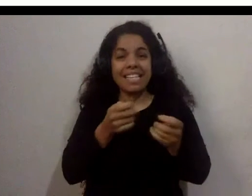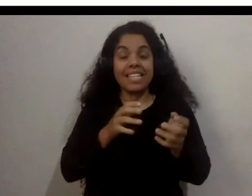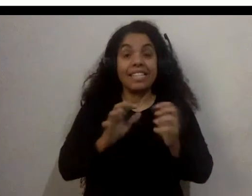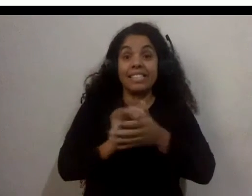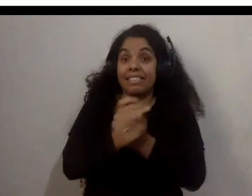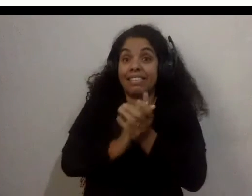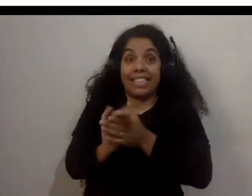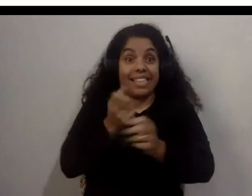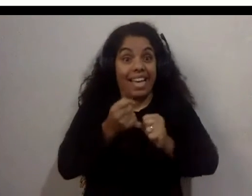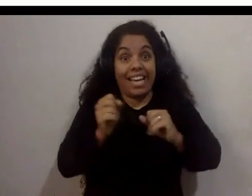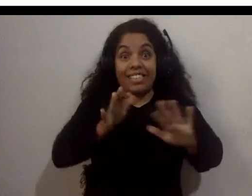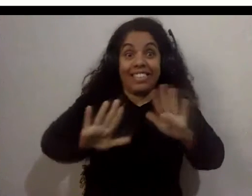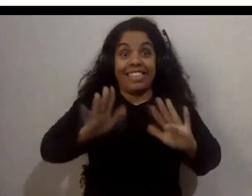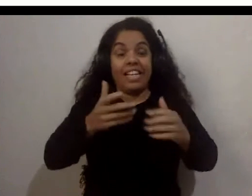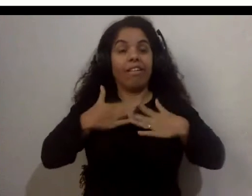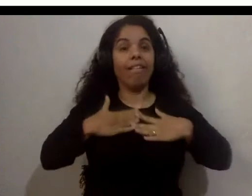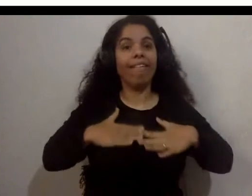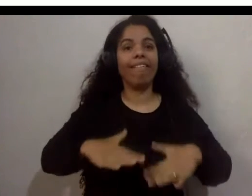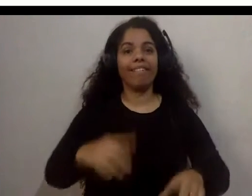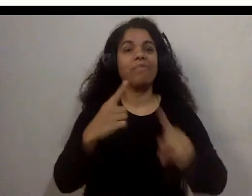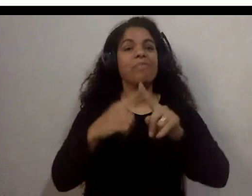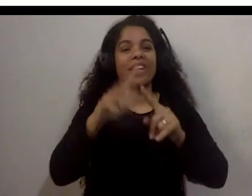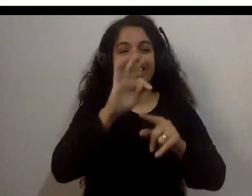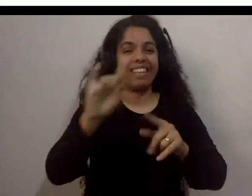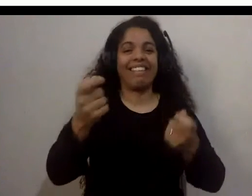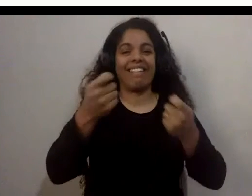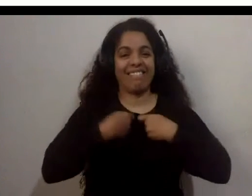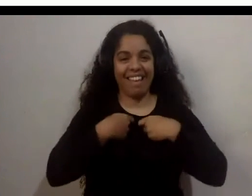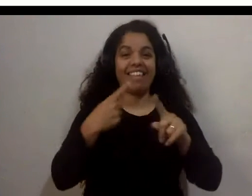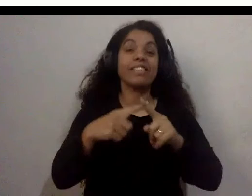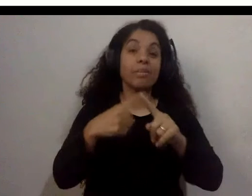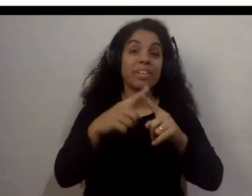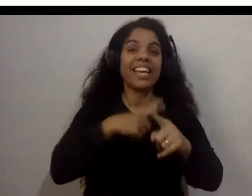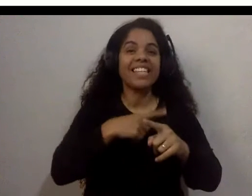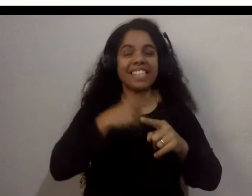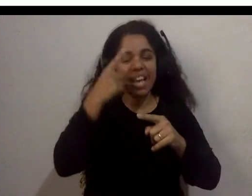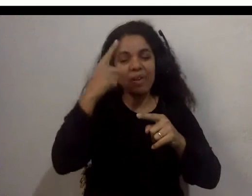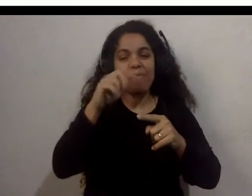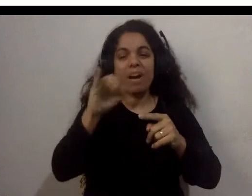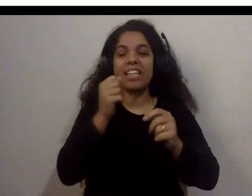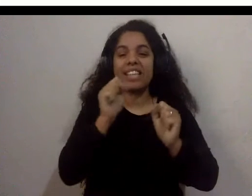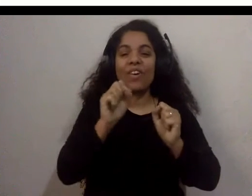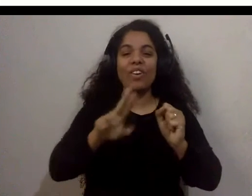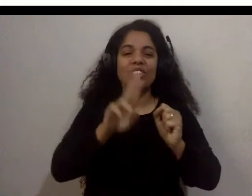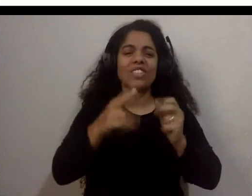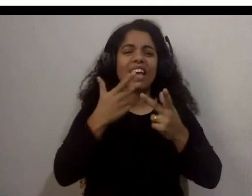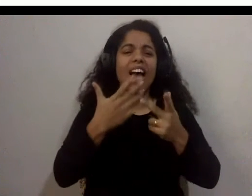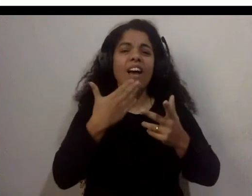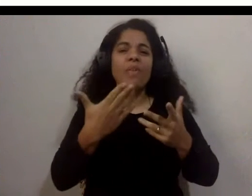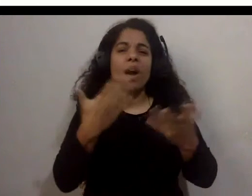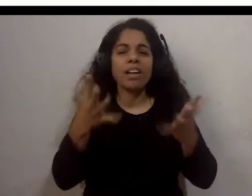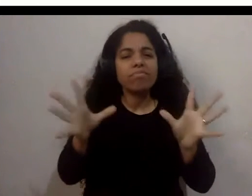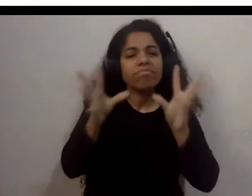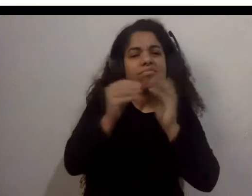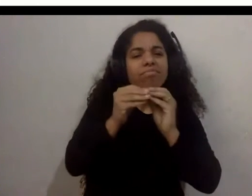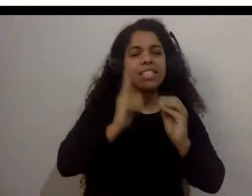dizer para gente? Por que o TDD ele te dá essa ferramenta? E por fim, tem um mantrazinho que eu gosto de usar, que é quase como uma conclusão